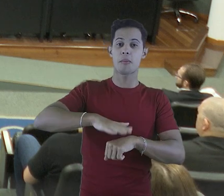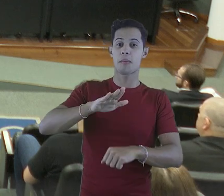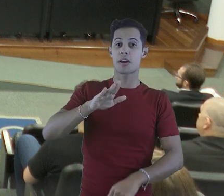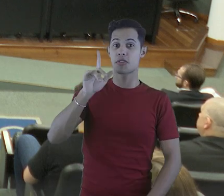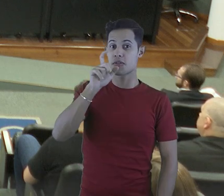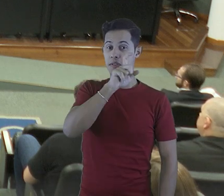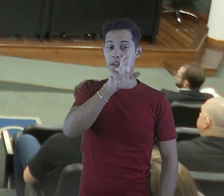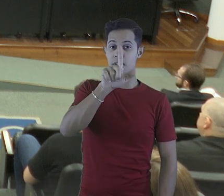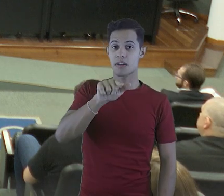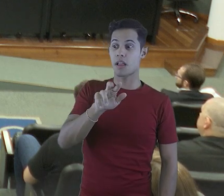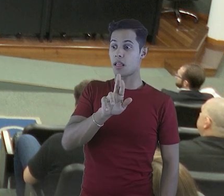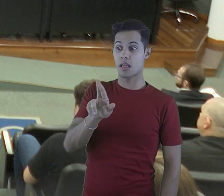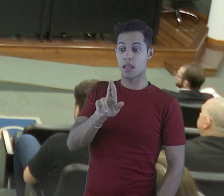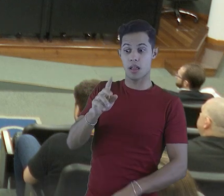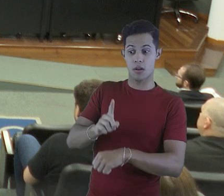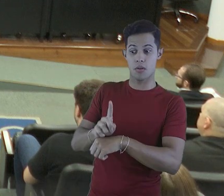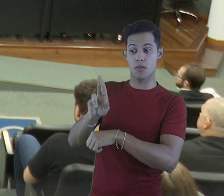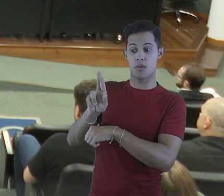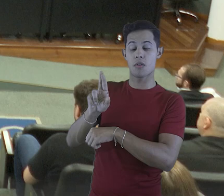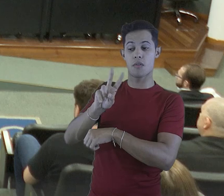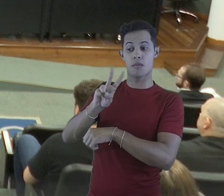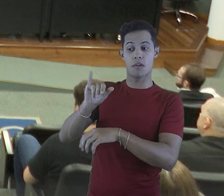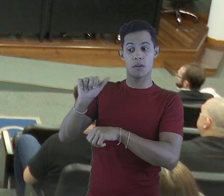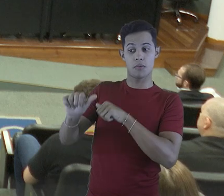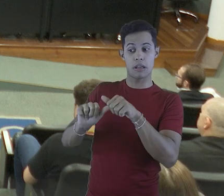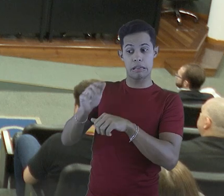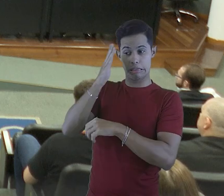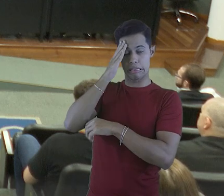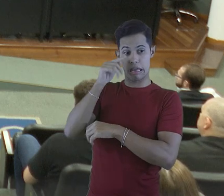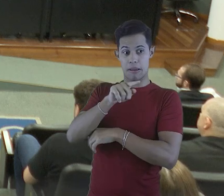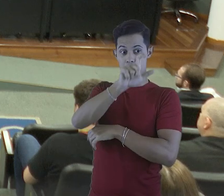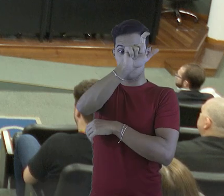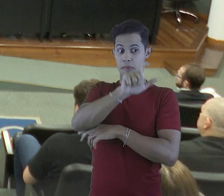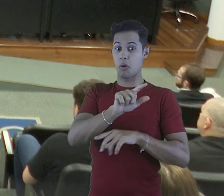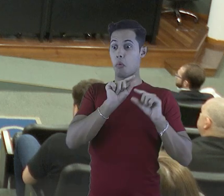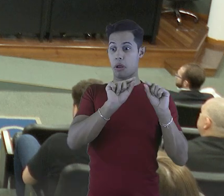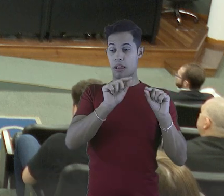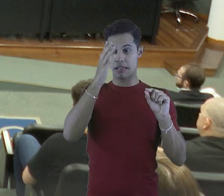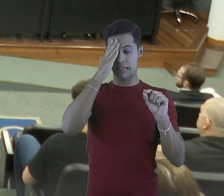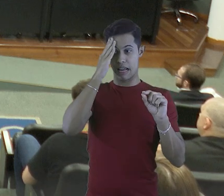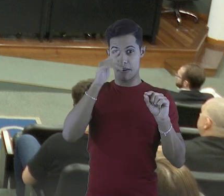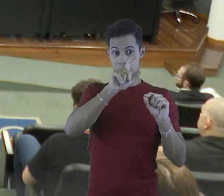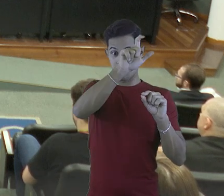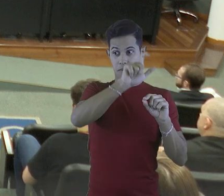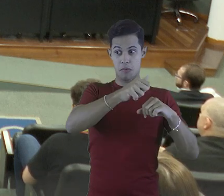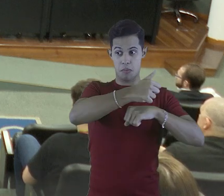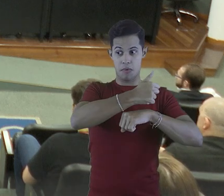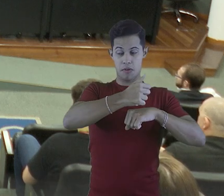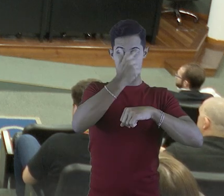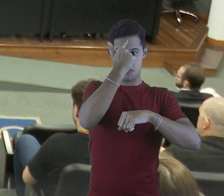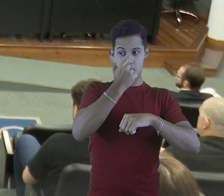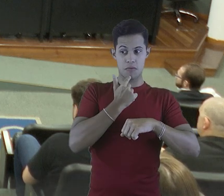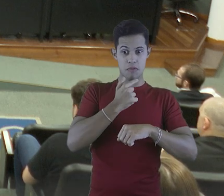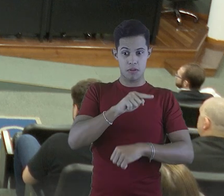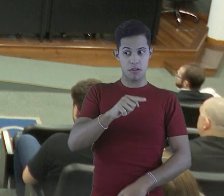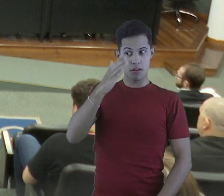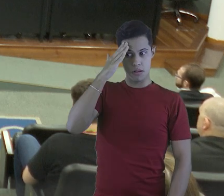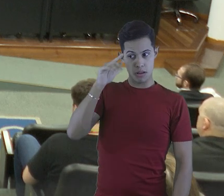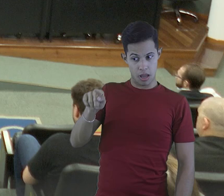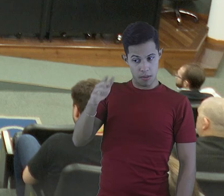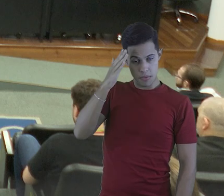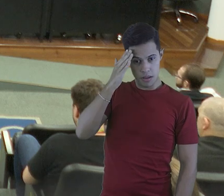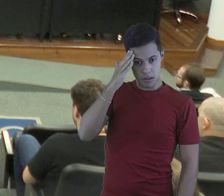e o mais difícil é não doutor como é a vai fazer isso sabe quem sabe quem que ele é sabe quem você está falando